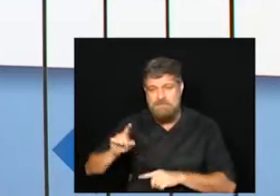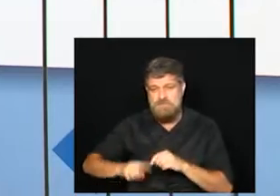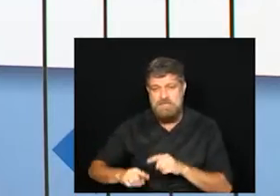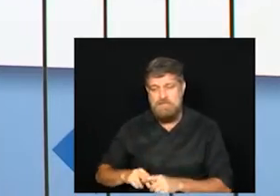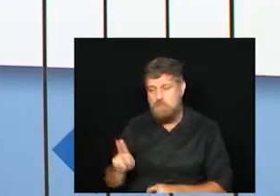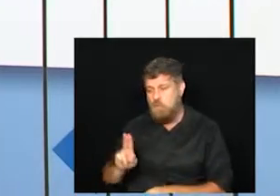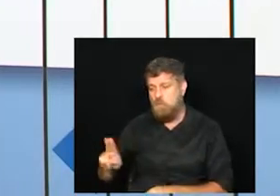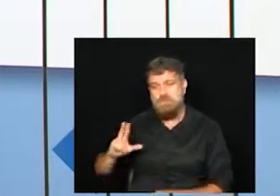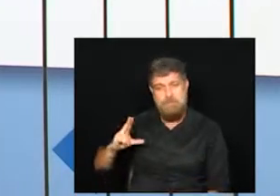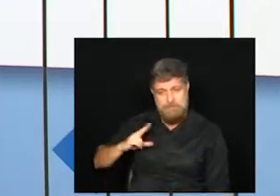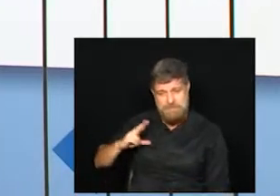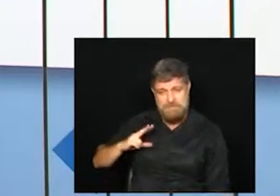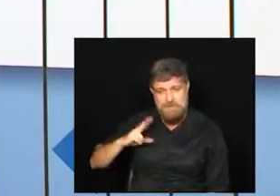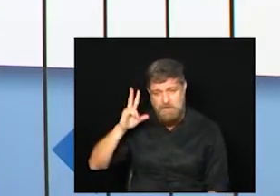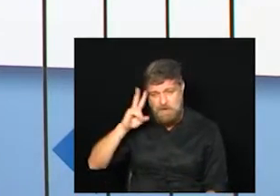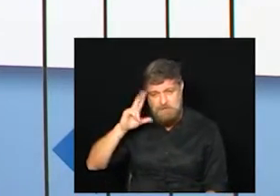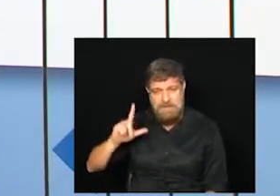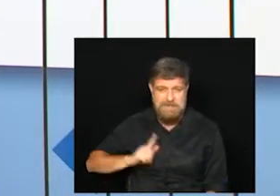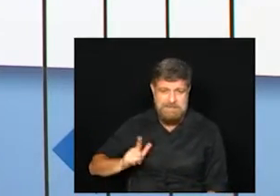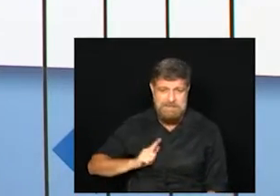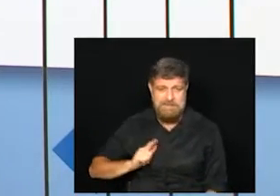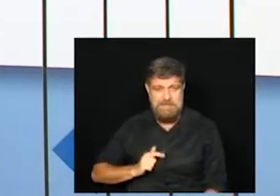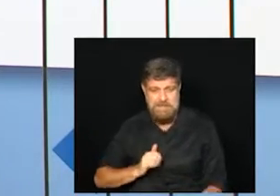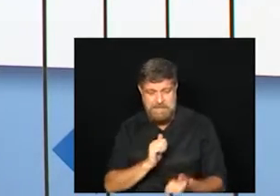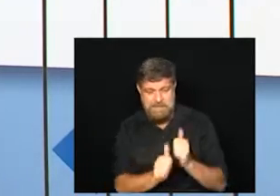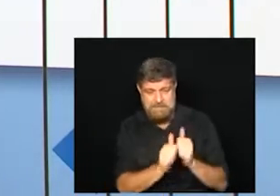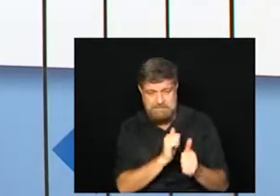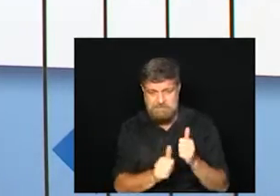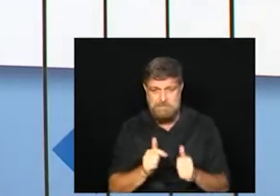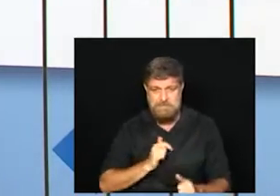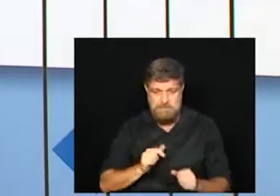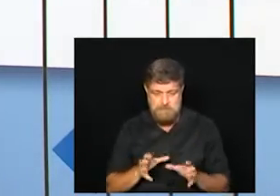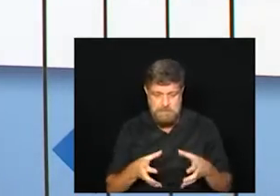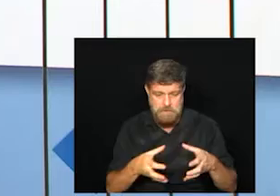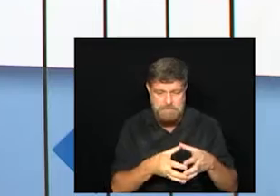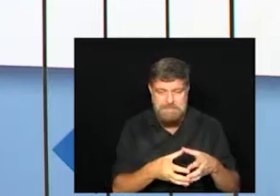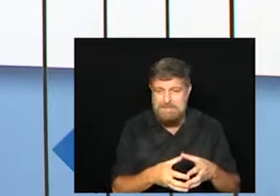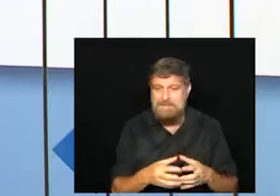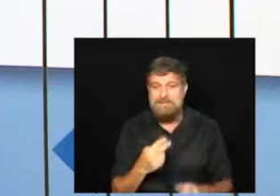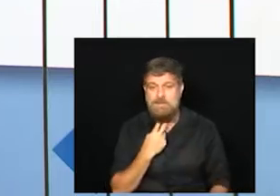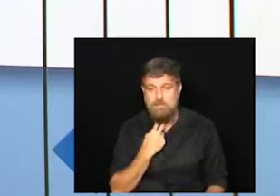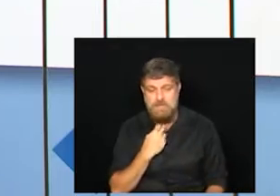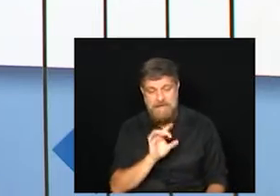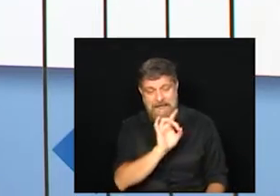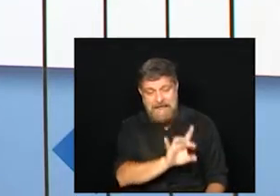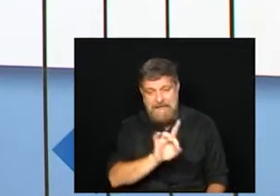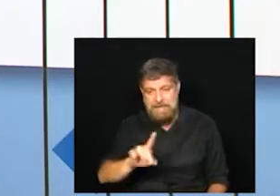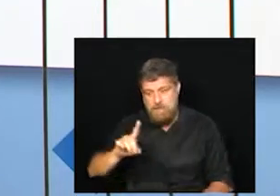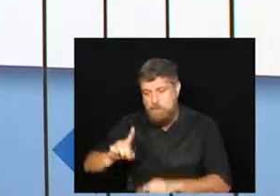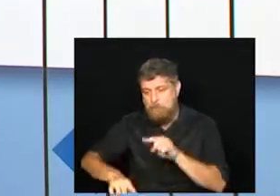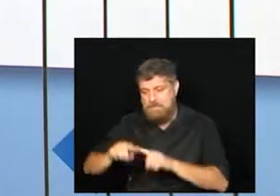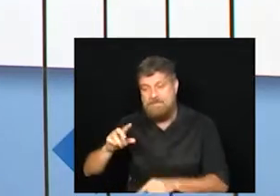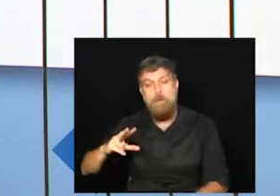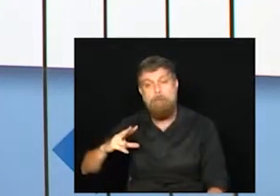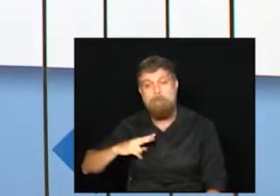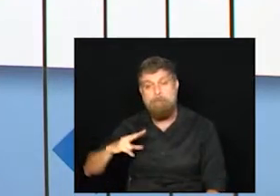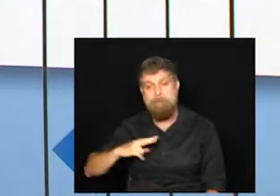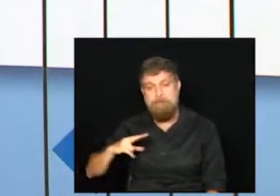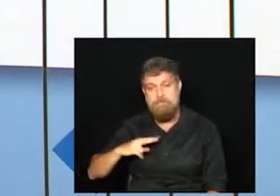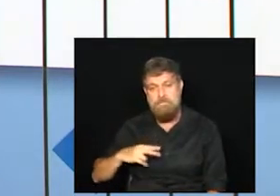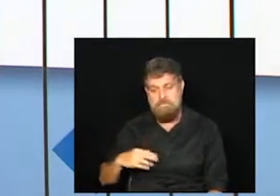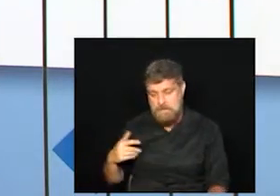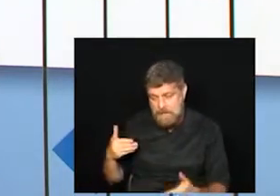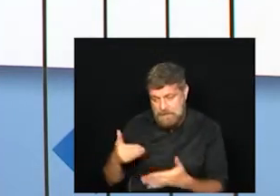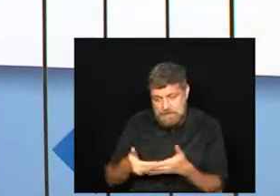A gente lembra que tem alguns objetos em algumas atividades que são coletivos, nesse momento, então é indicado individual. E, por